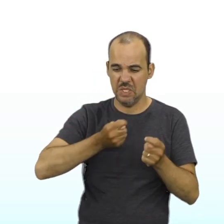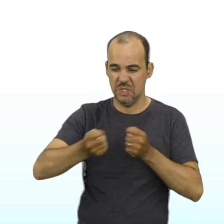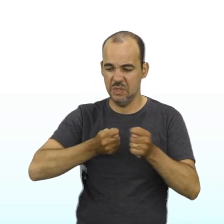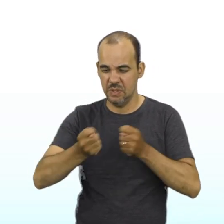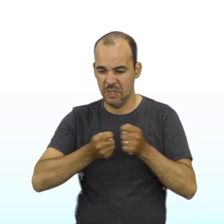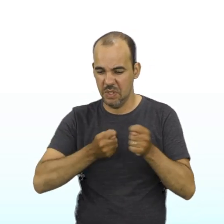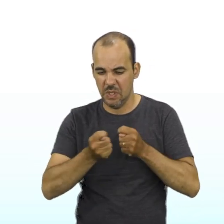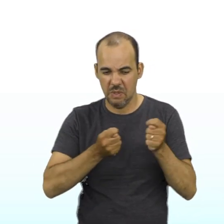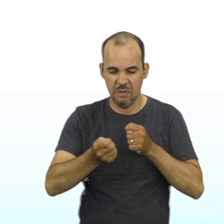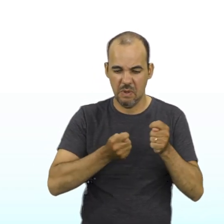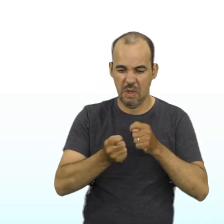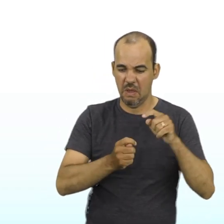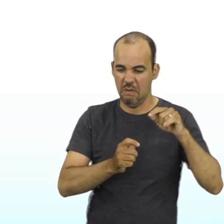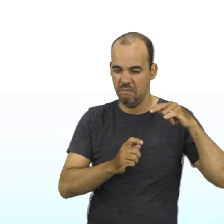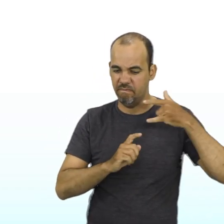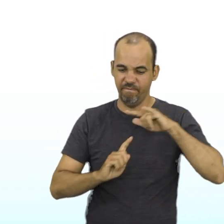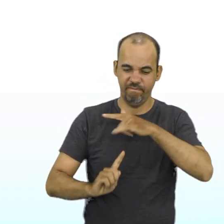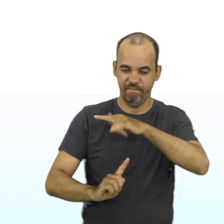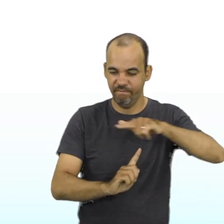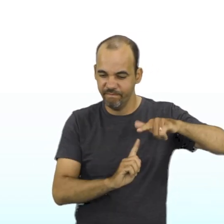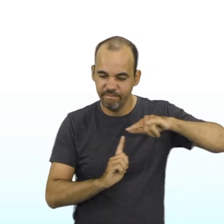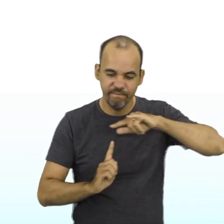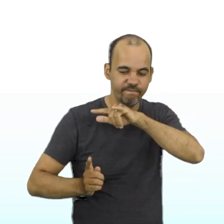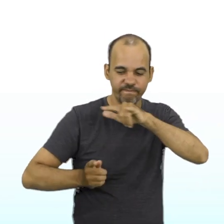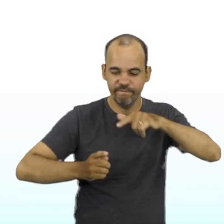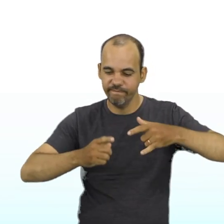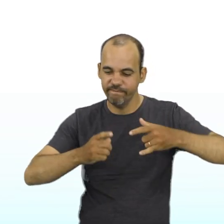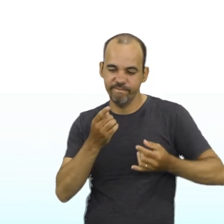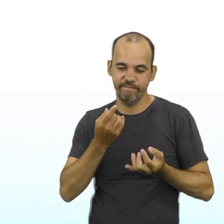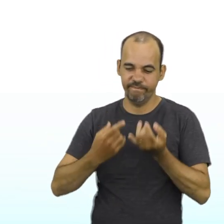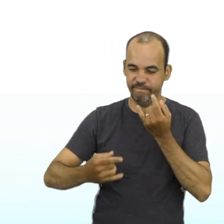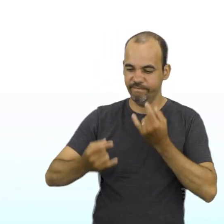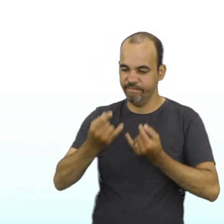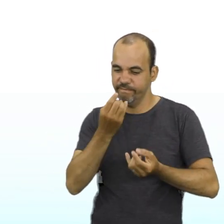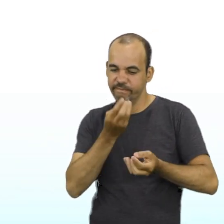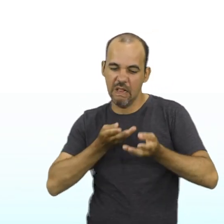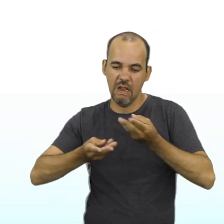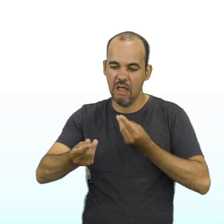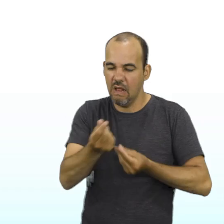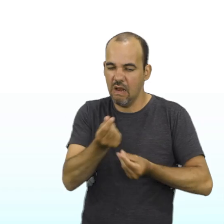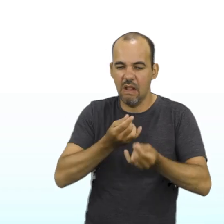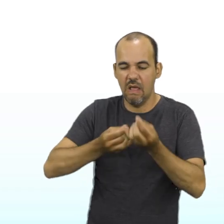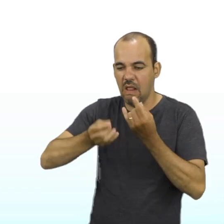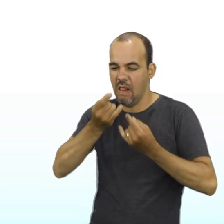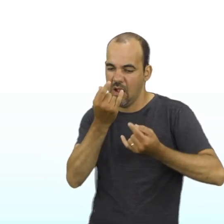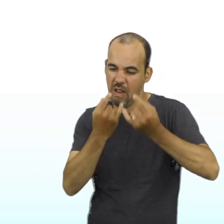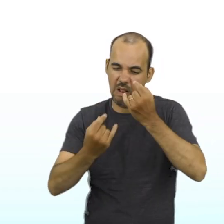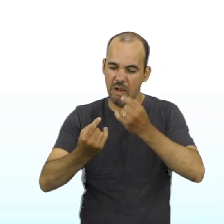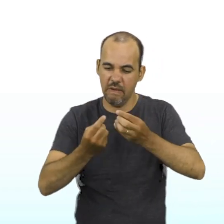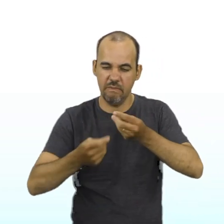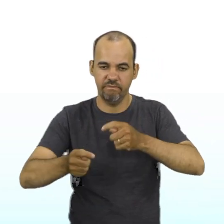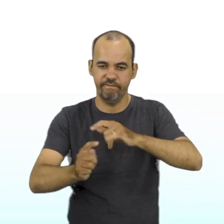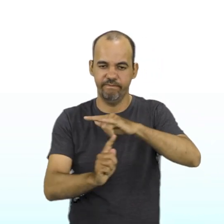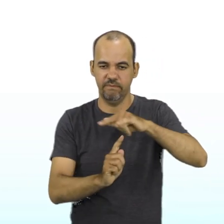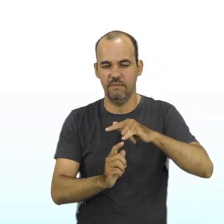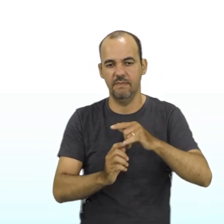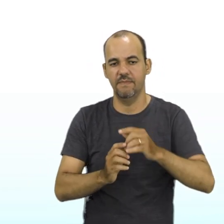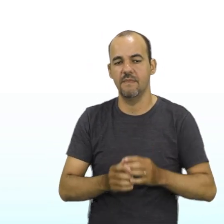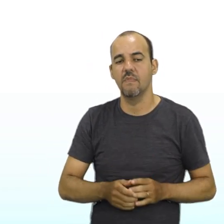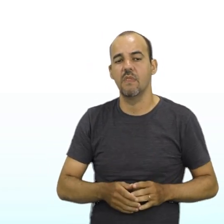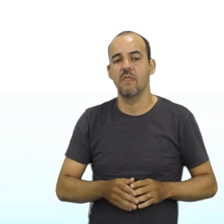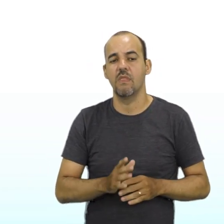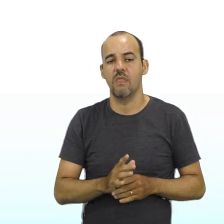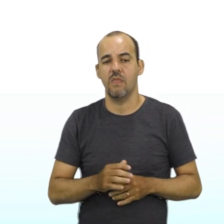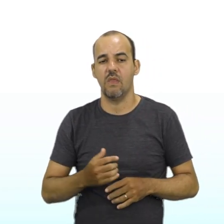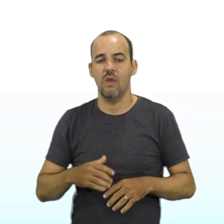tem que marcar aí esse discurso e incidir esse debate e aí vem o texto que diz: